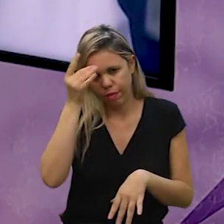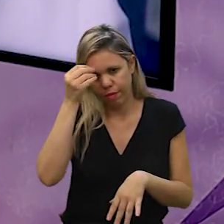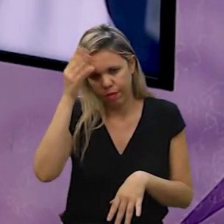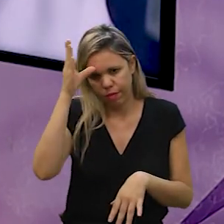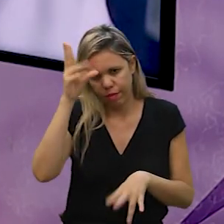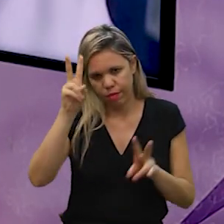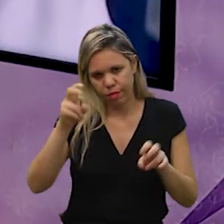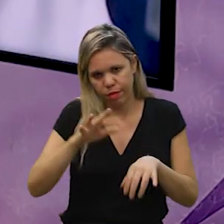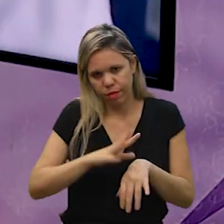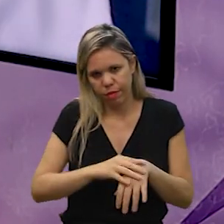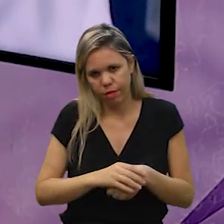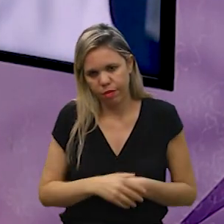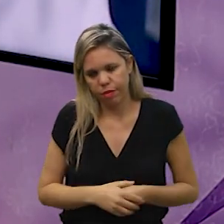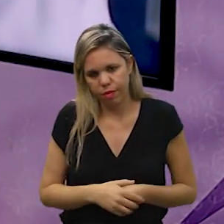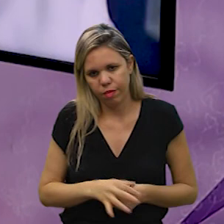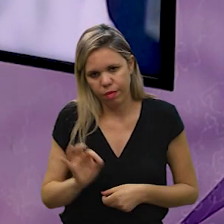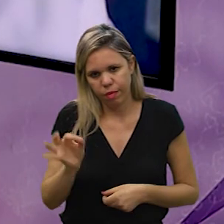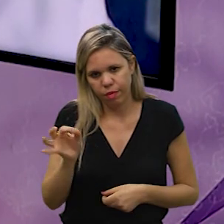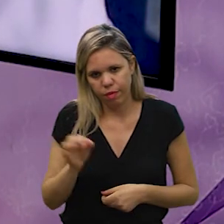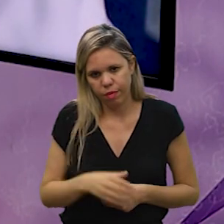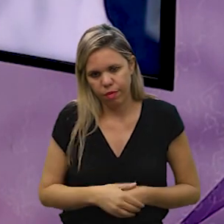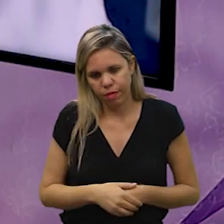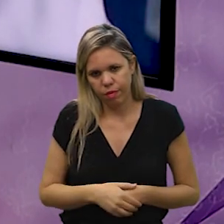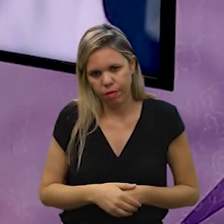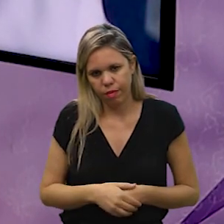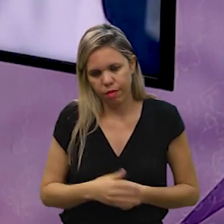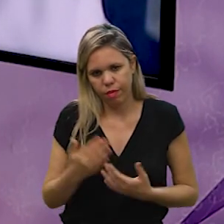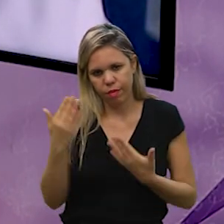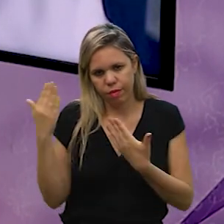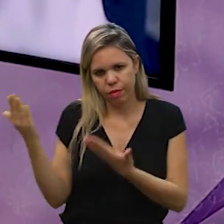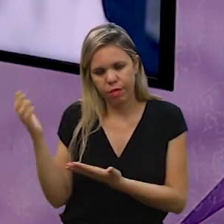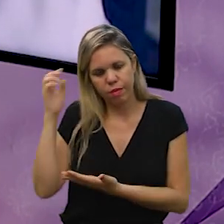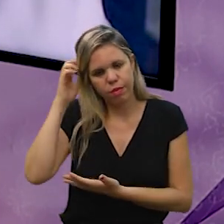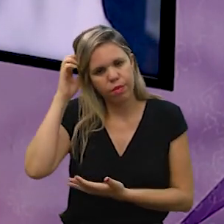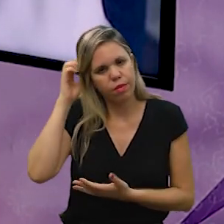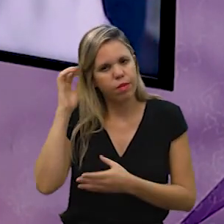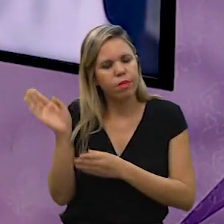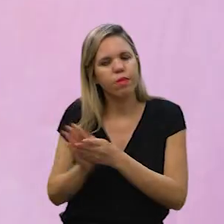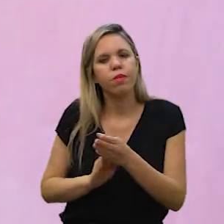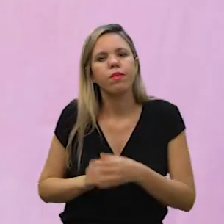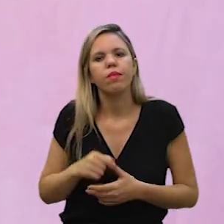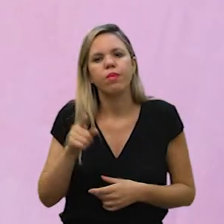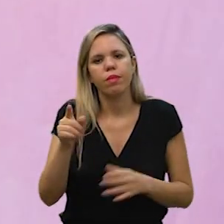um pouquinho sobre essas doenças. Com certeza. Então, doutor, muito obrigada pelas suas